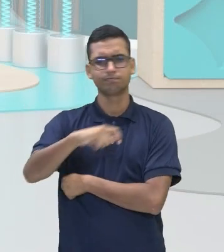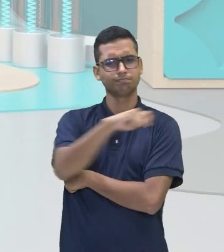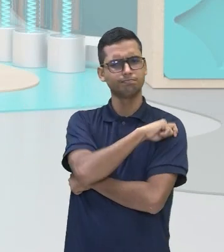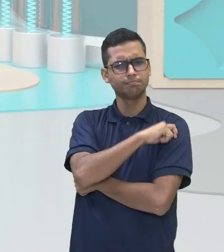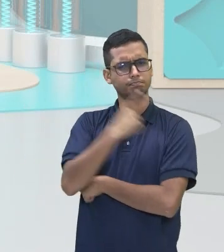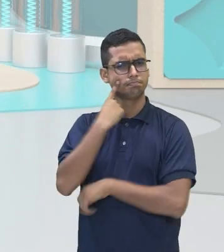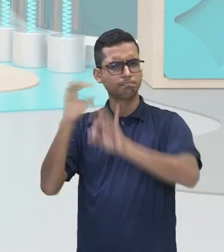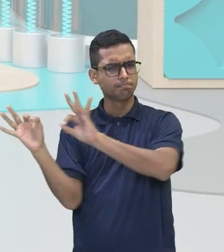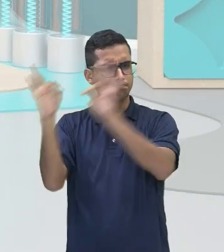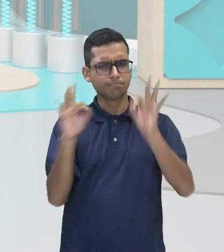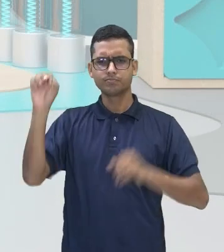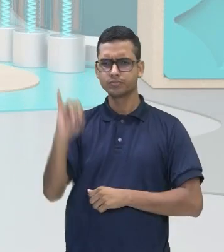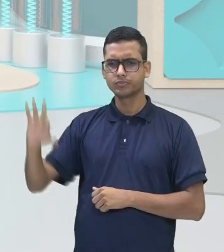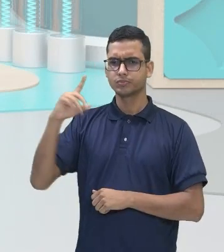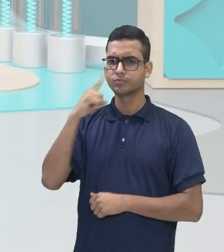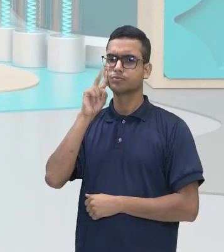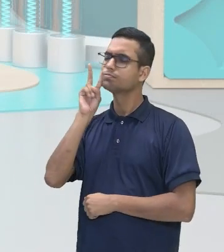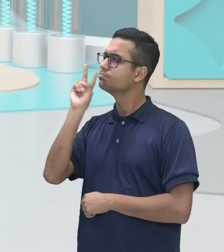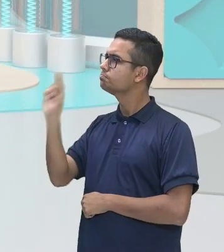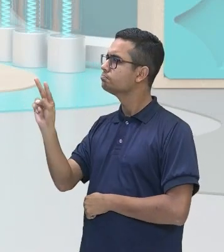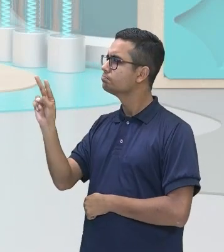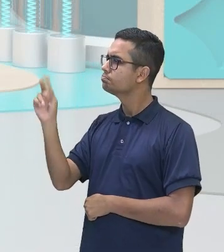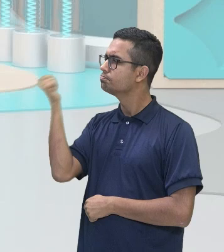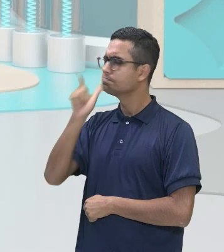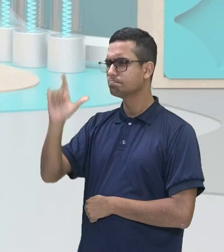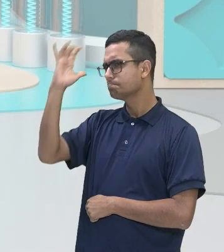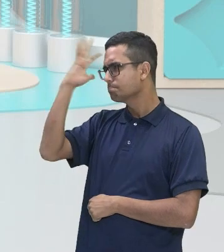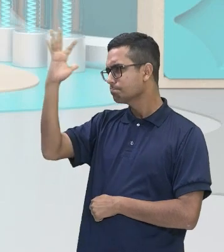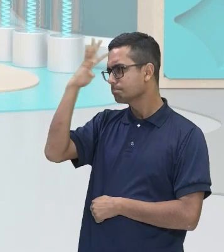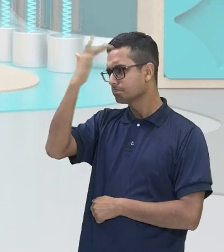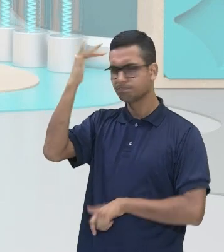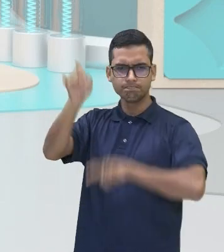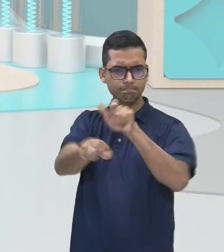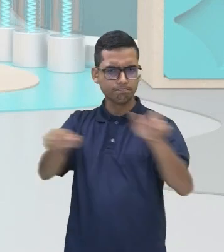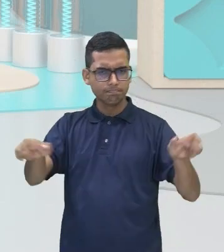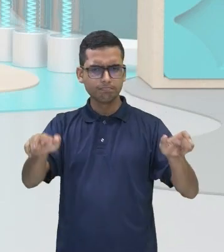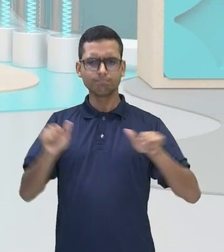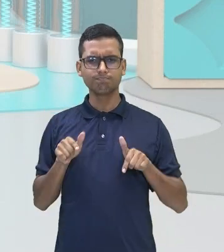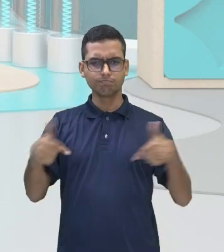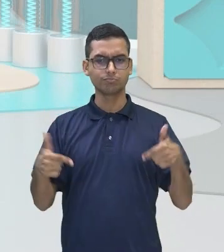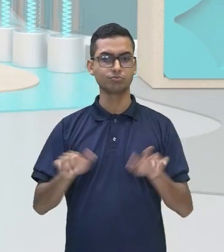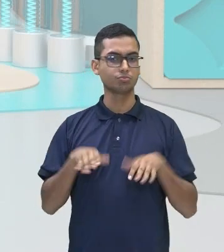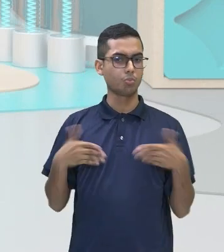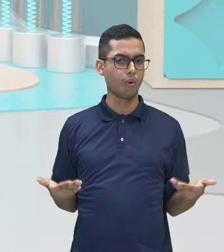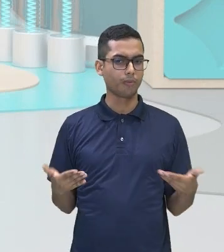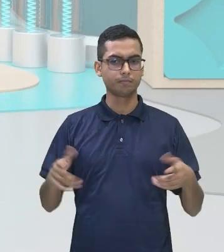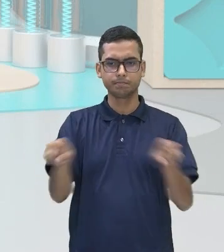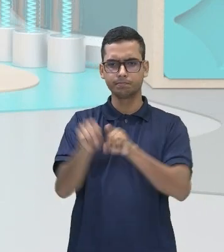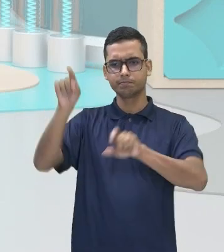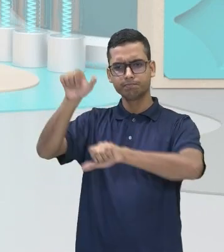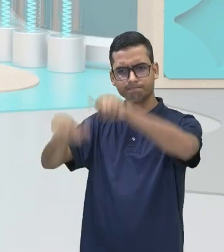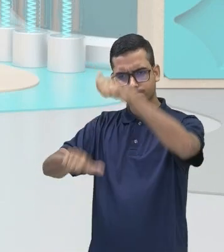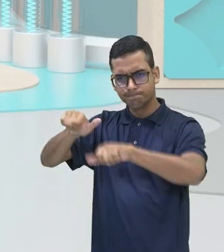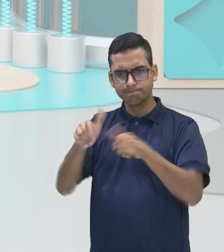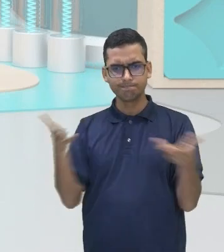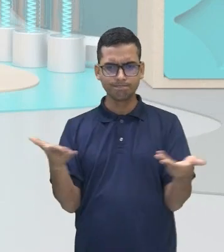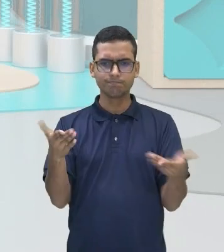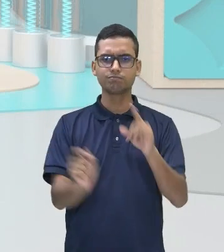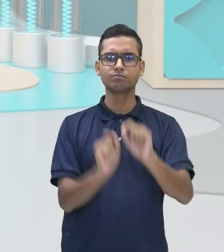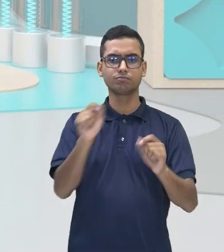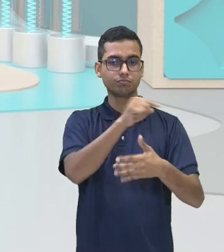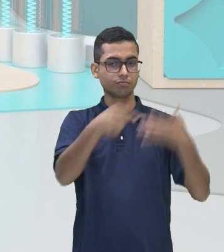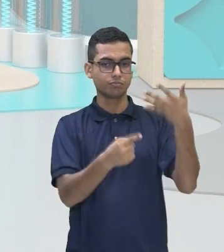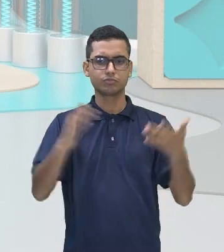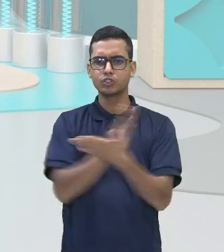para essas imagens, você consegue imaginar o que essas pessoas estão fazendo? A gente parar para analisar, olha só, algumas